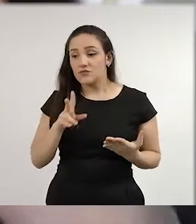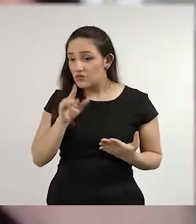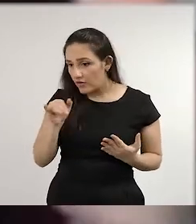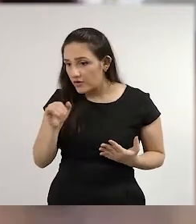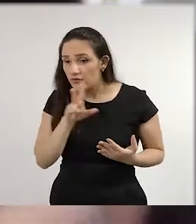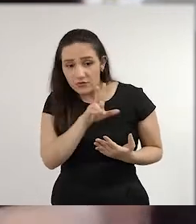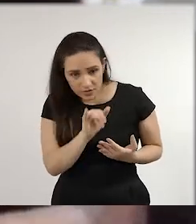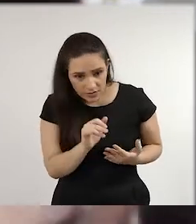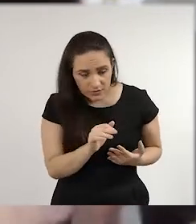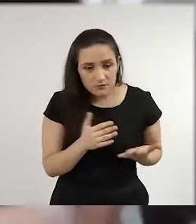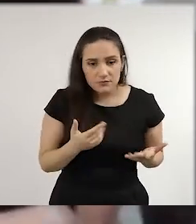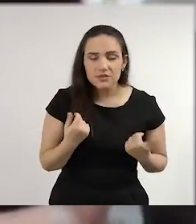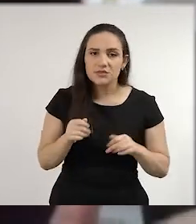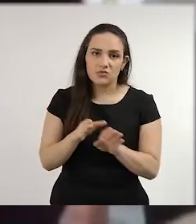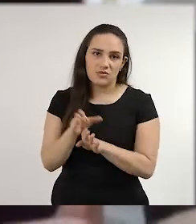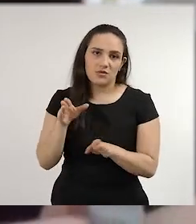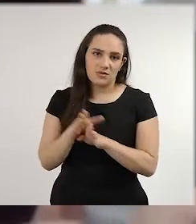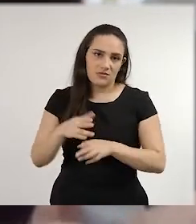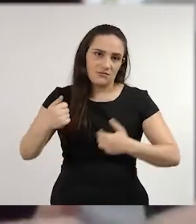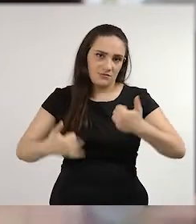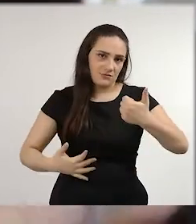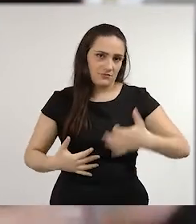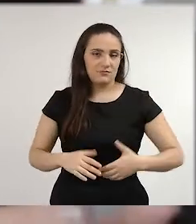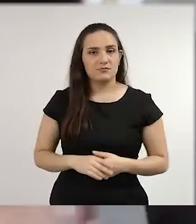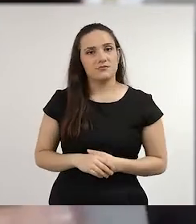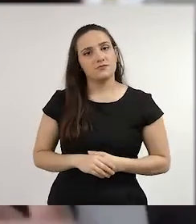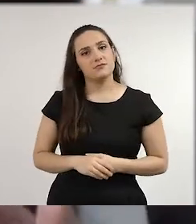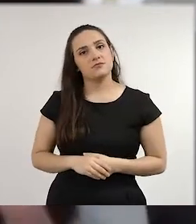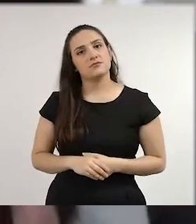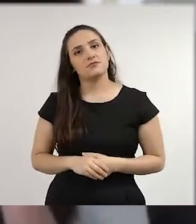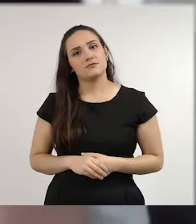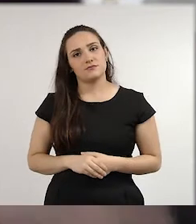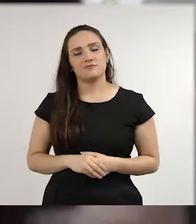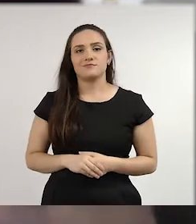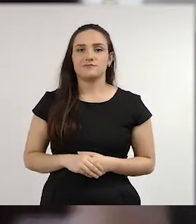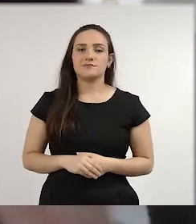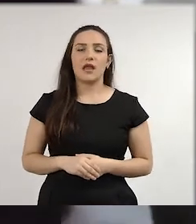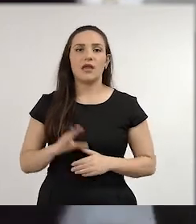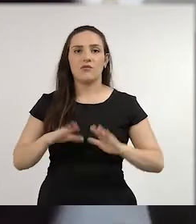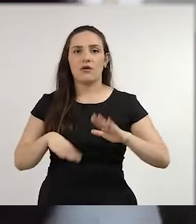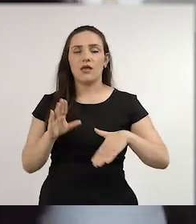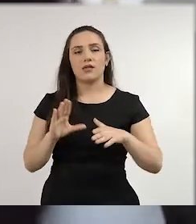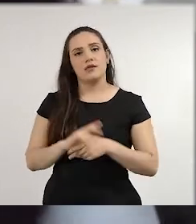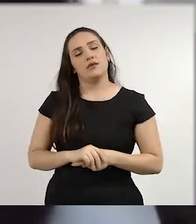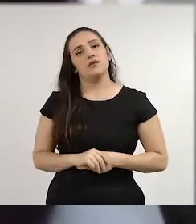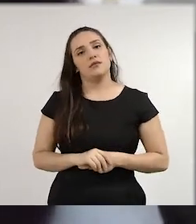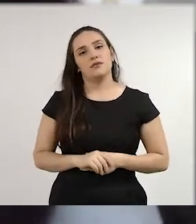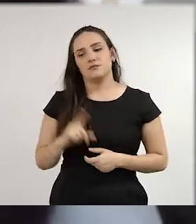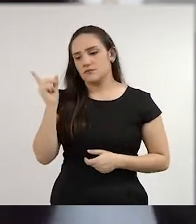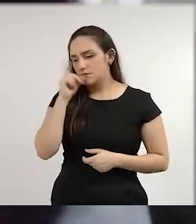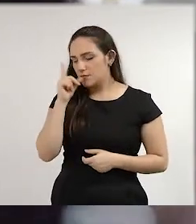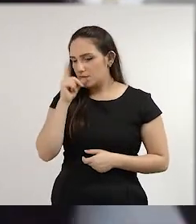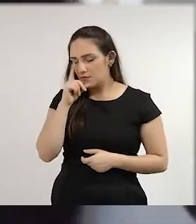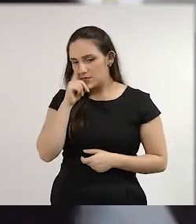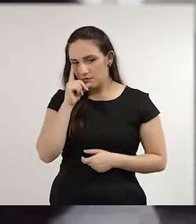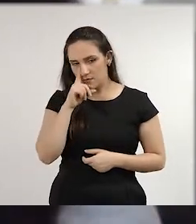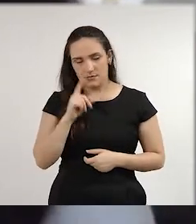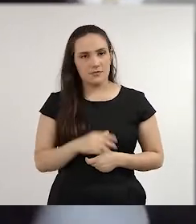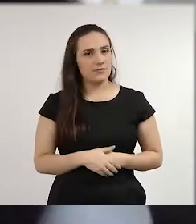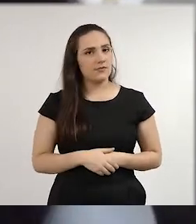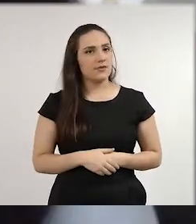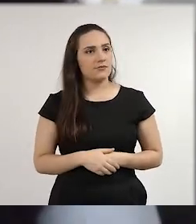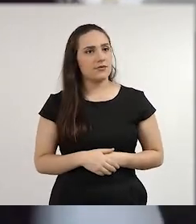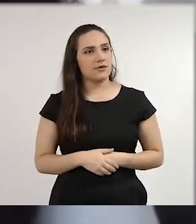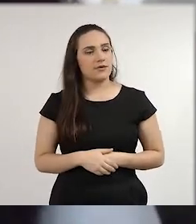significa que vai usar método contraceptivo. Uhum. Na prática clínica, a mãe chega com a criança, né? Acabou